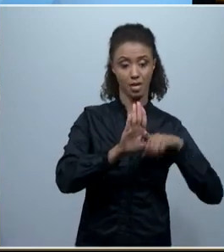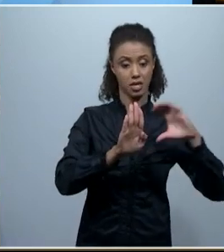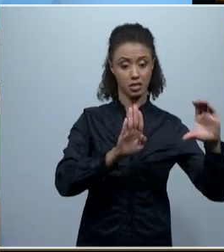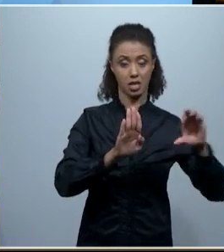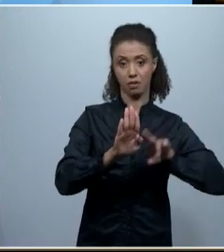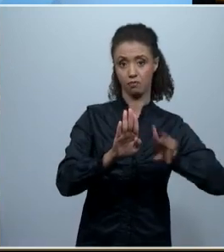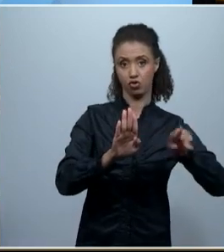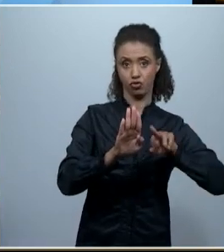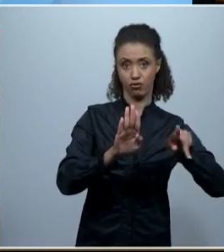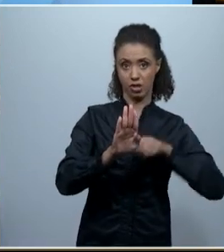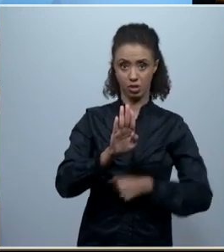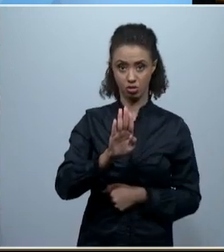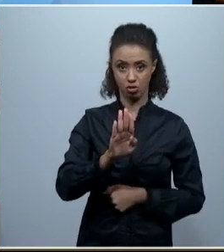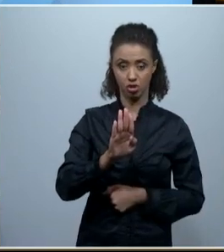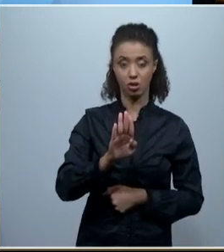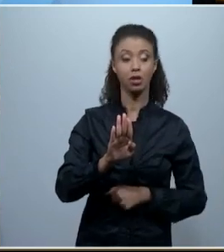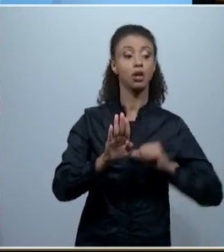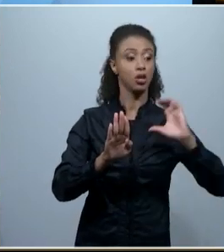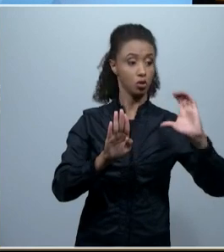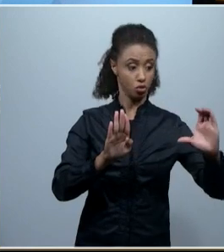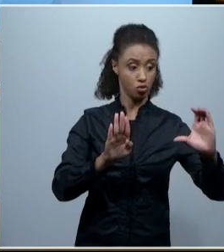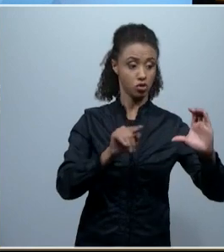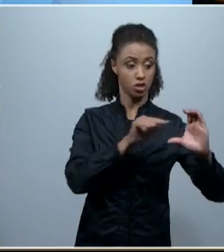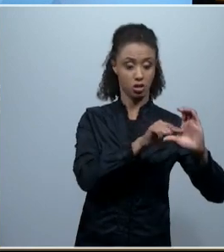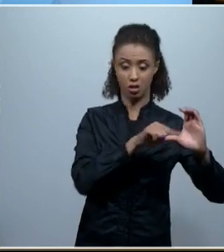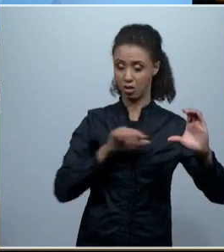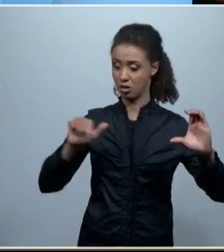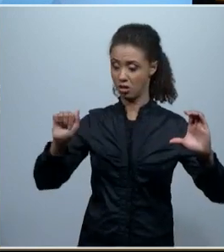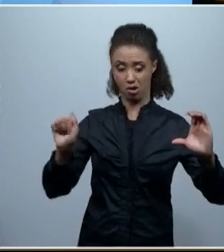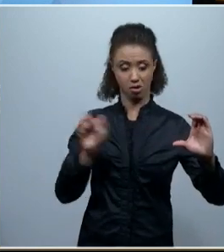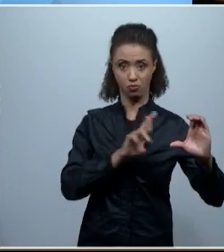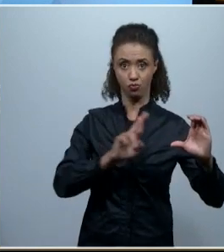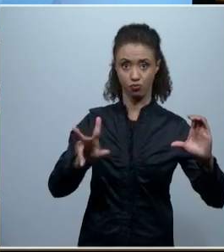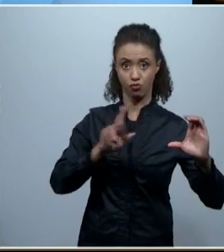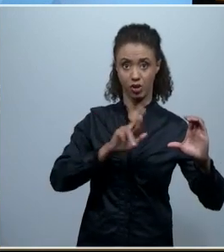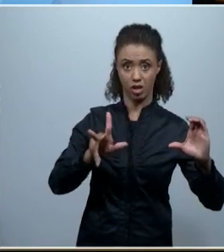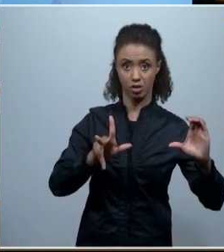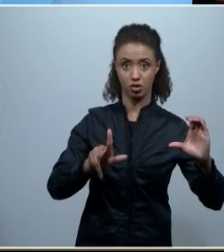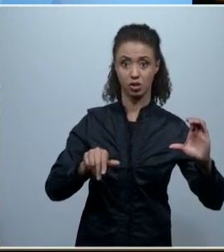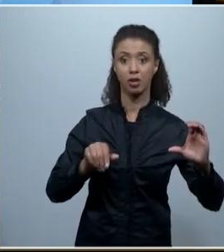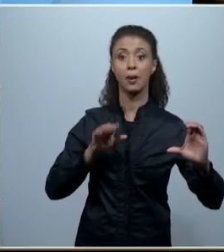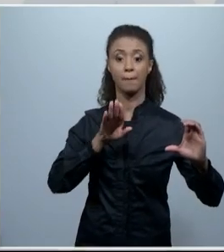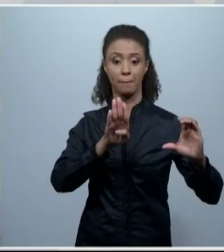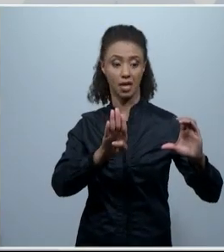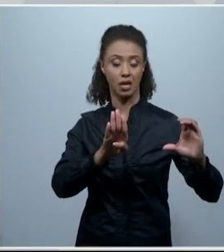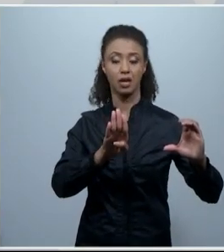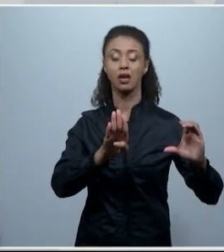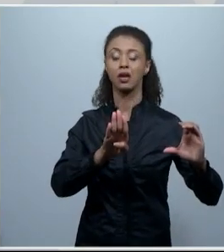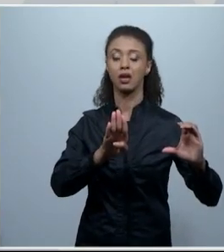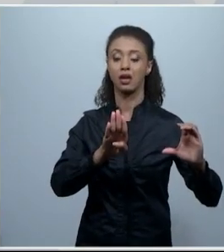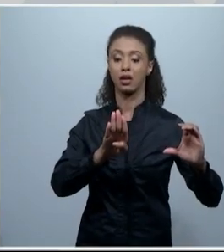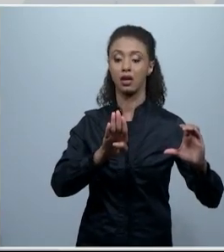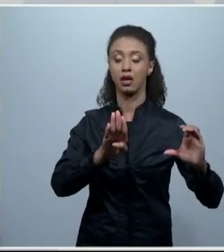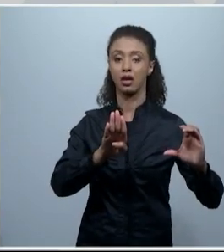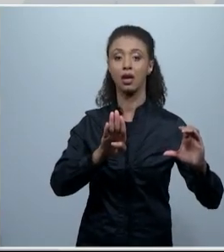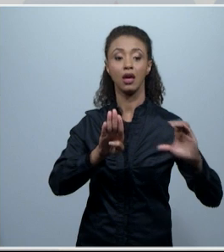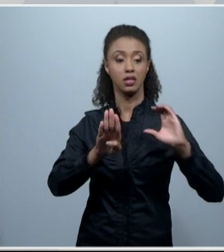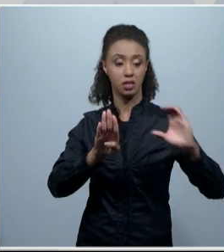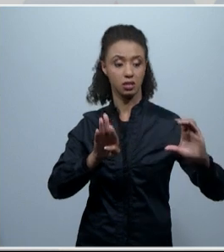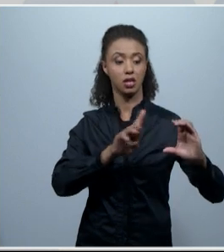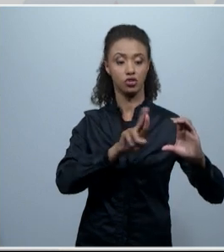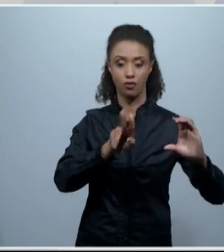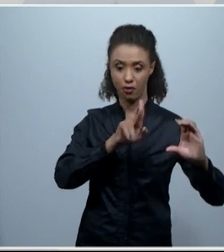ponto a e distinto do ponto.ce e portanto os é distinto de a&b com lineares já estão na mesma reta